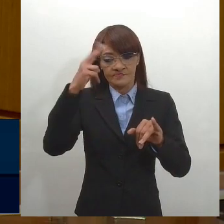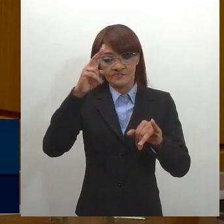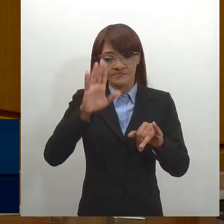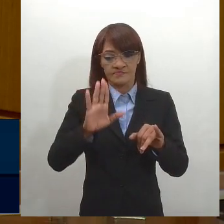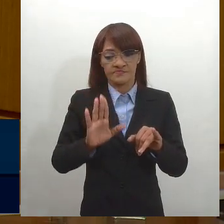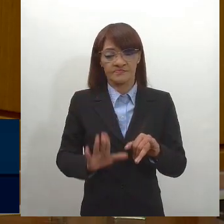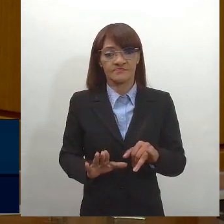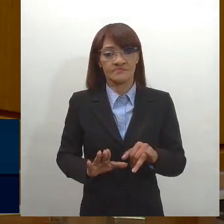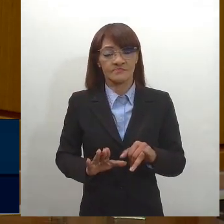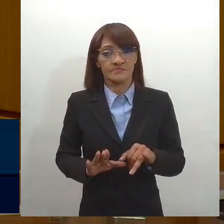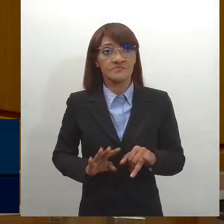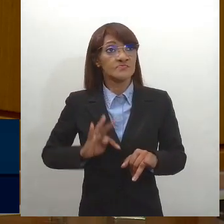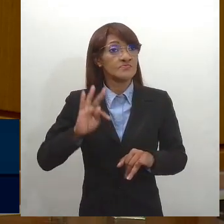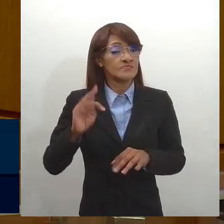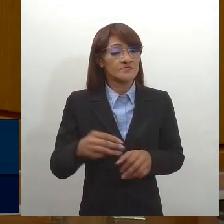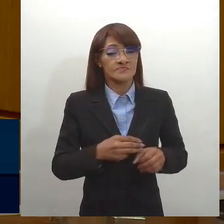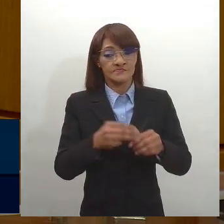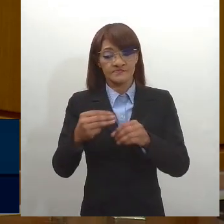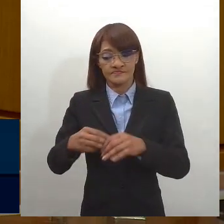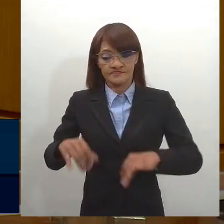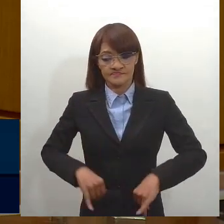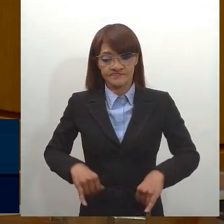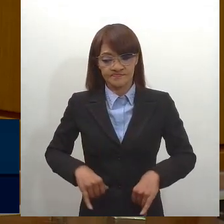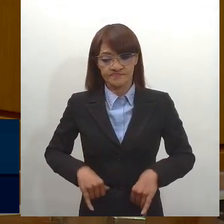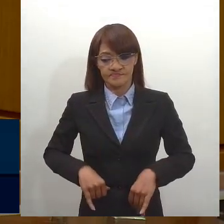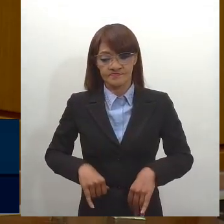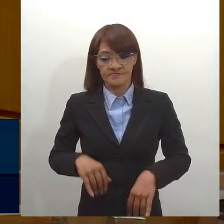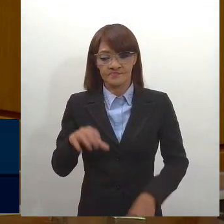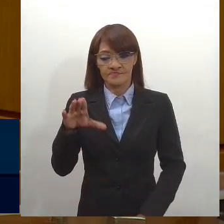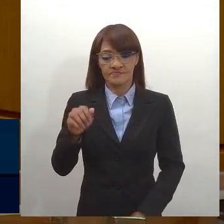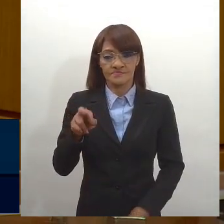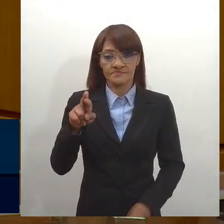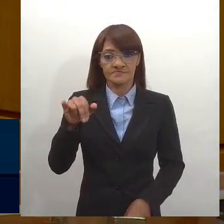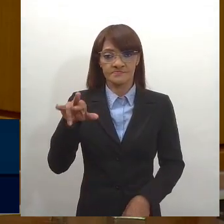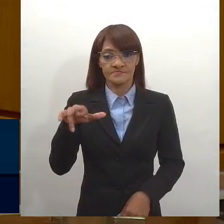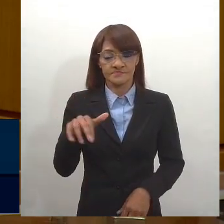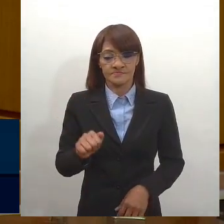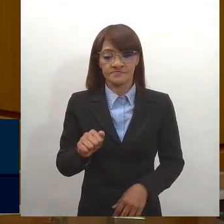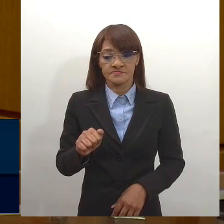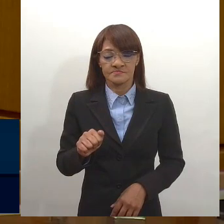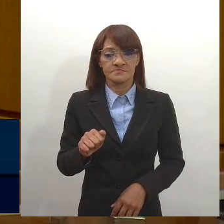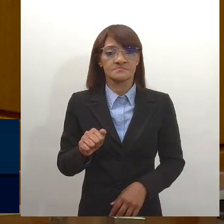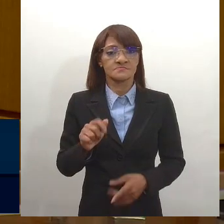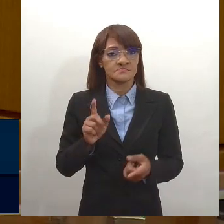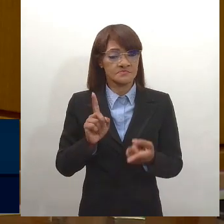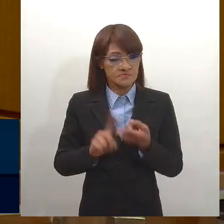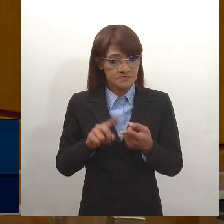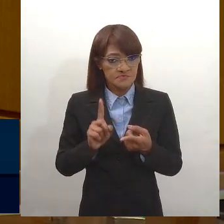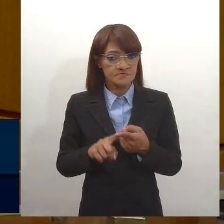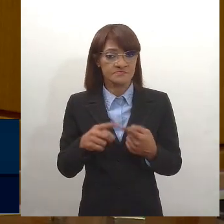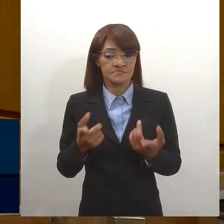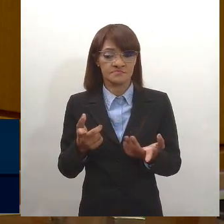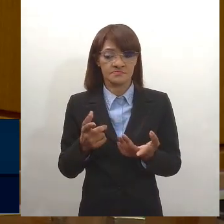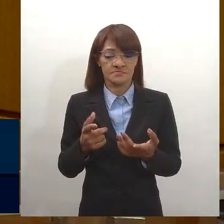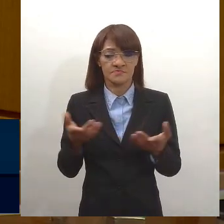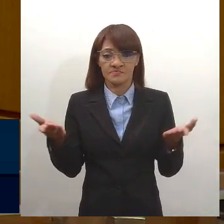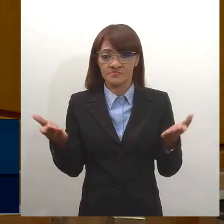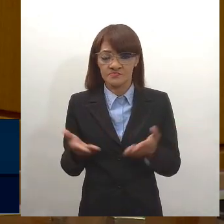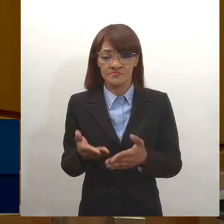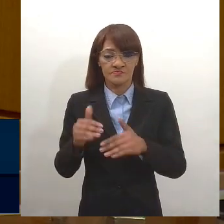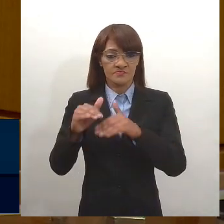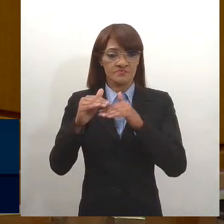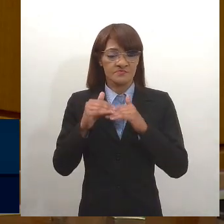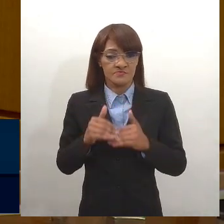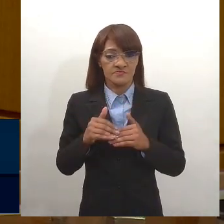sofrendo, Carira é um deles. Recebi hoje a informação, a reclamação, para que a